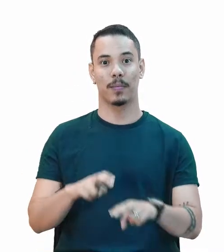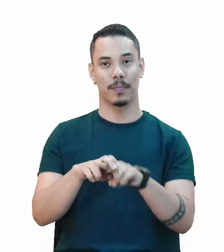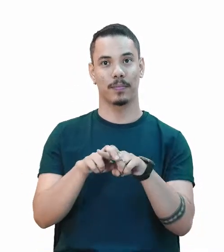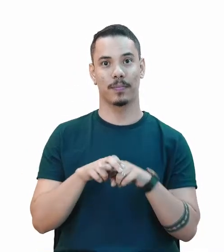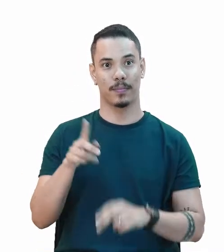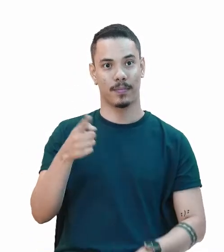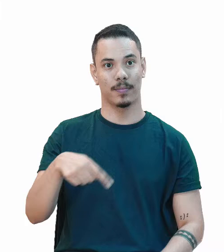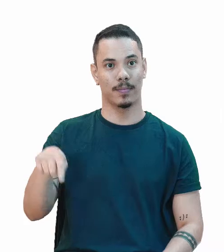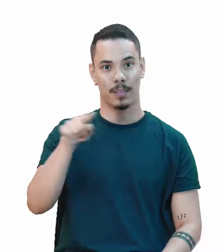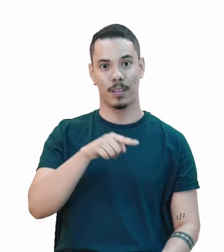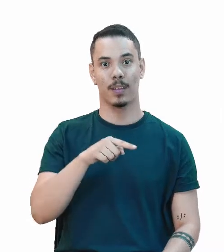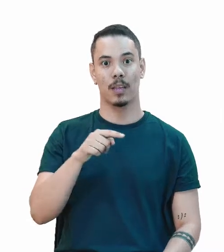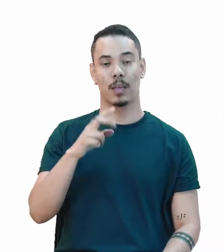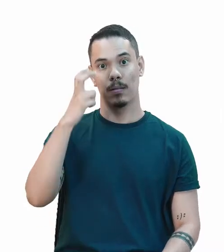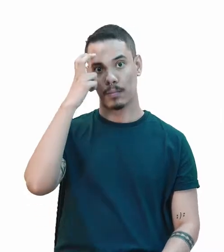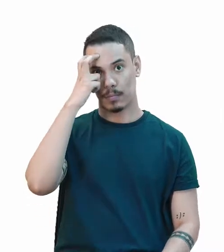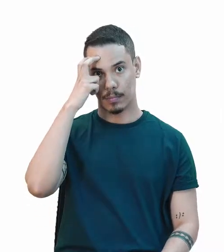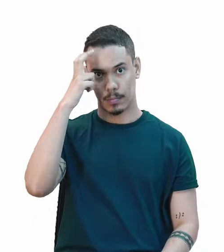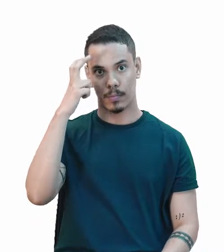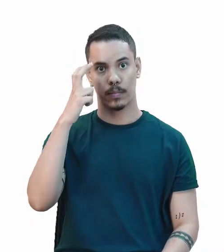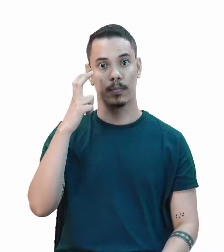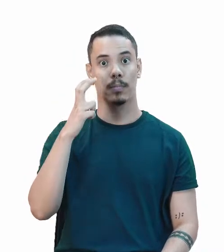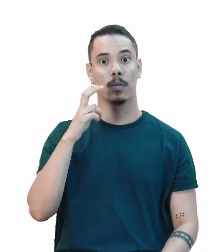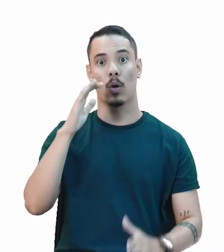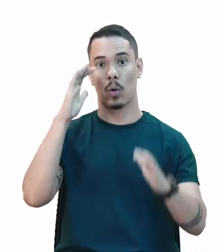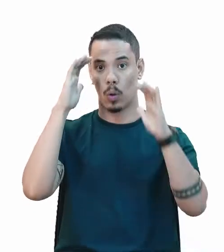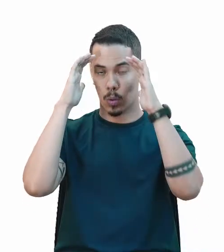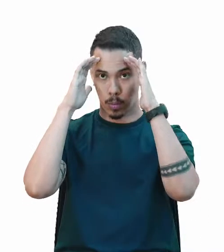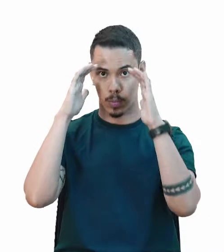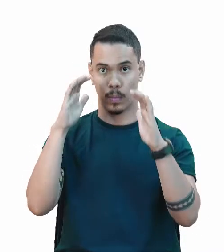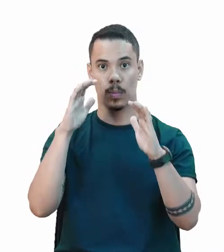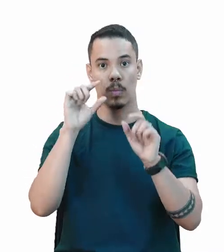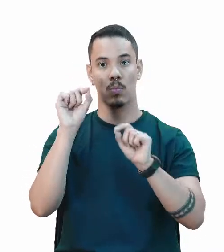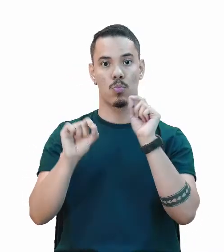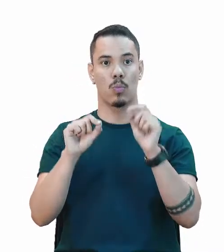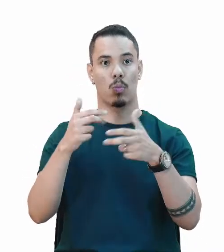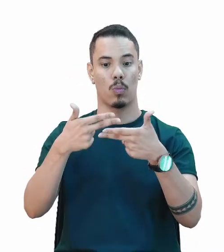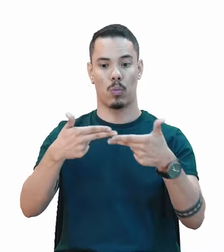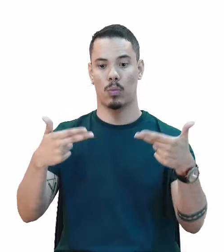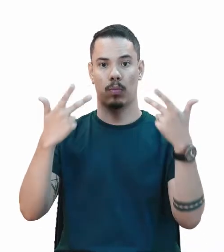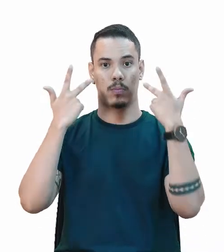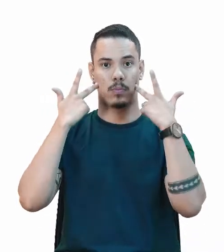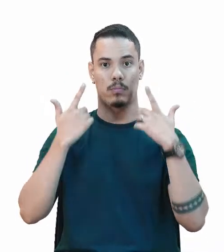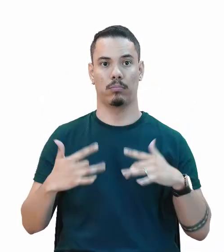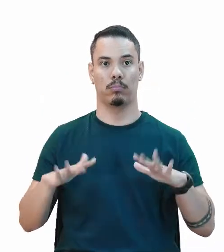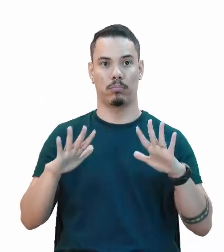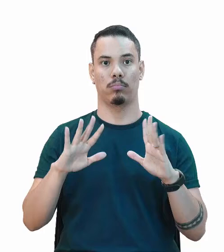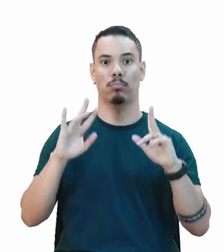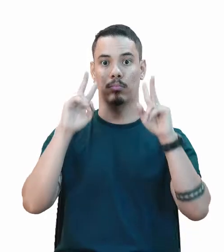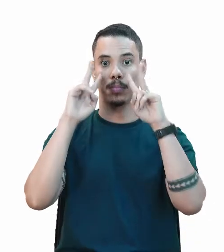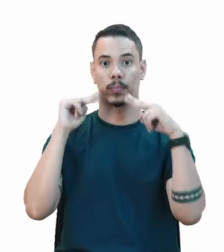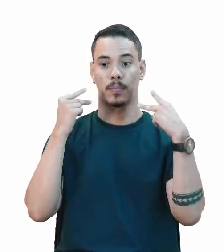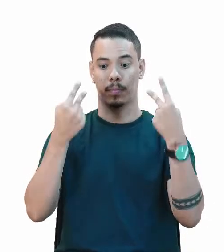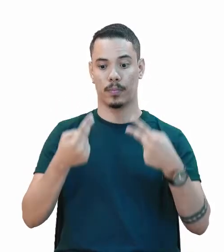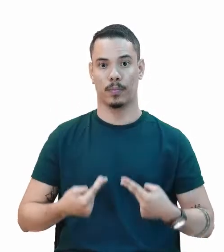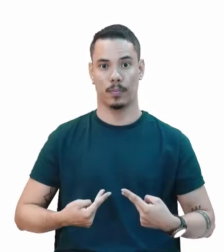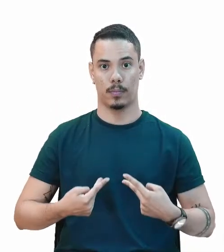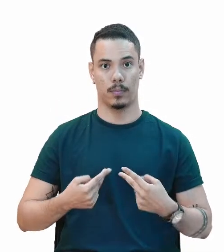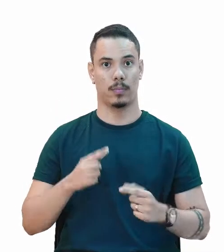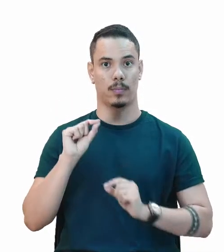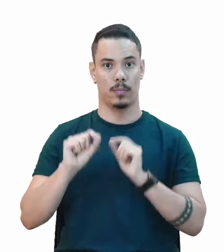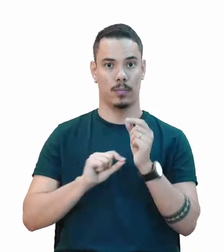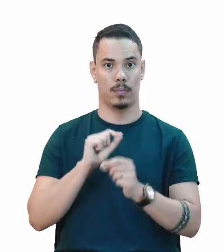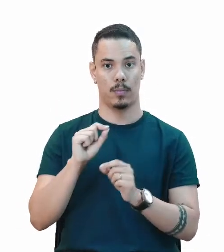homem sábio, ele obedece à lei natural, reconhecendo-se como